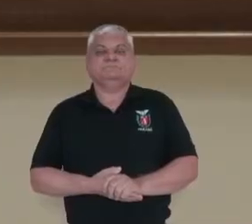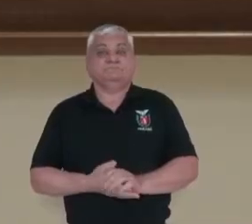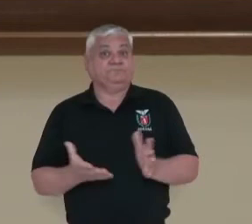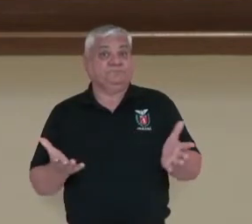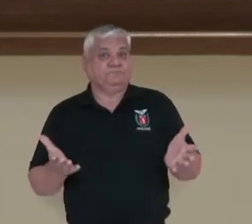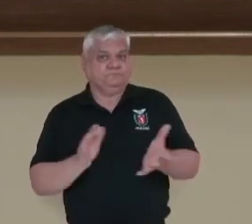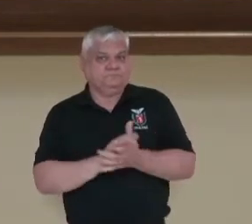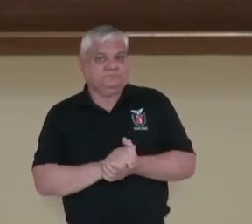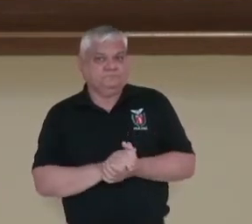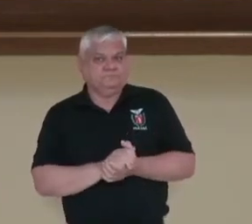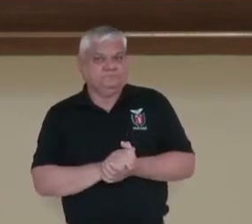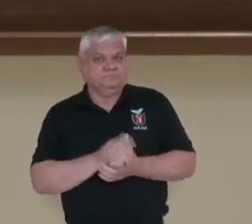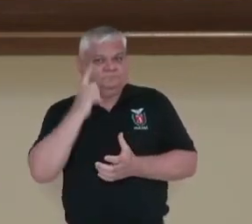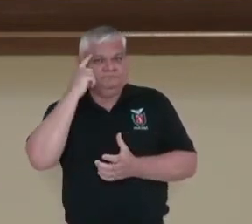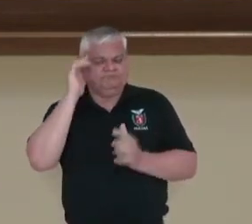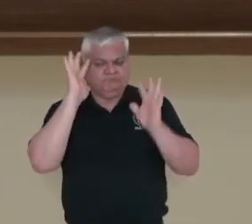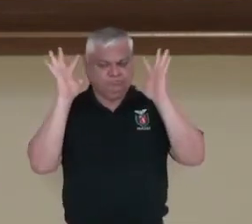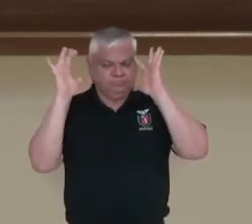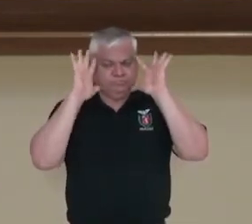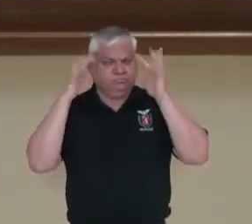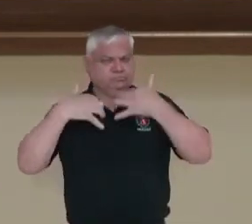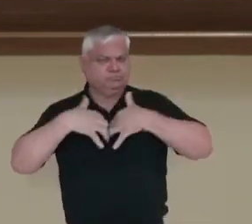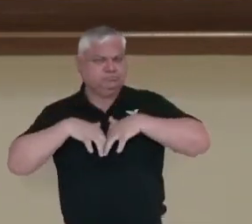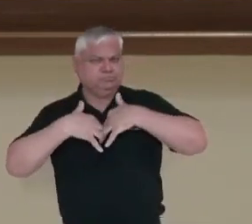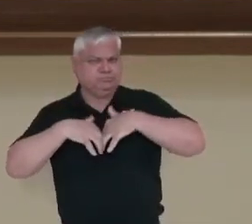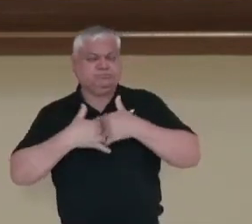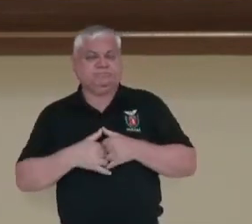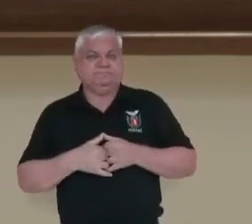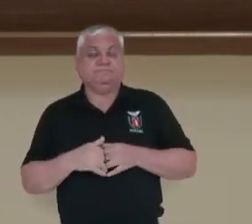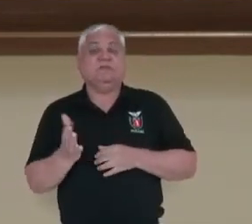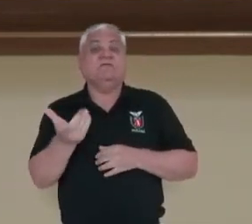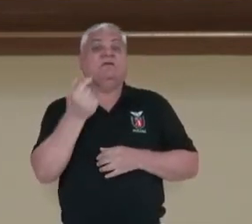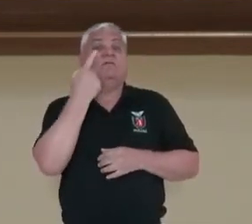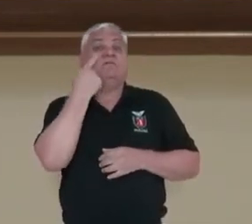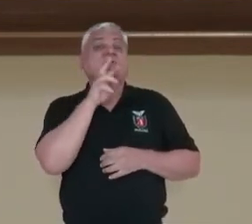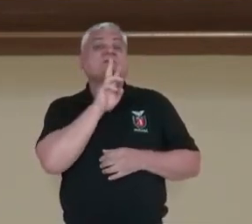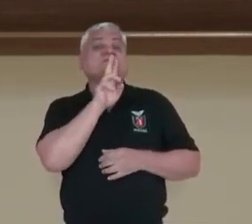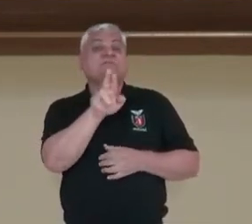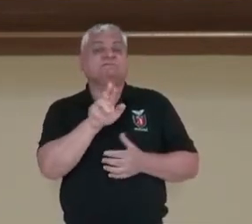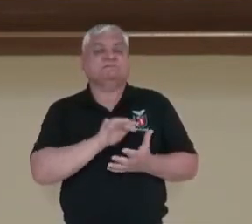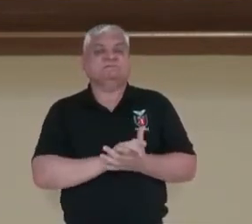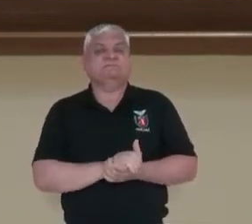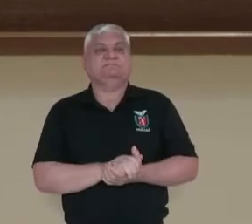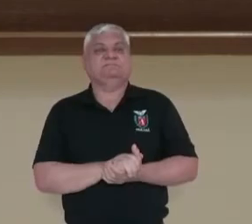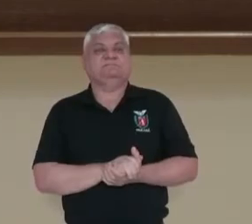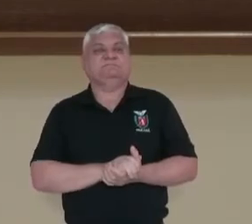E aí, pessoal, refletiram sobre essa questão? Vamos então ao pensamento de resposta?